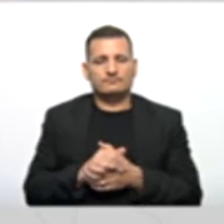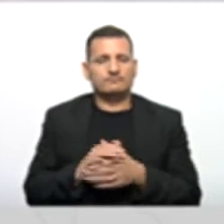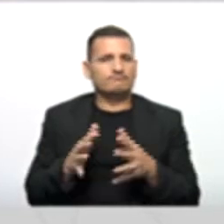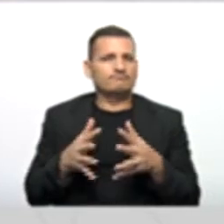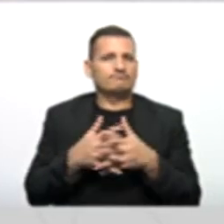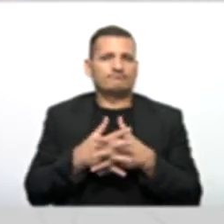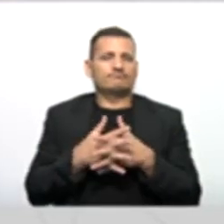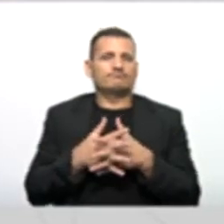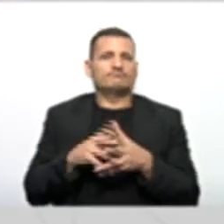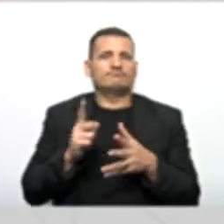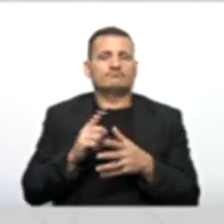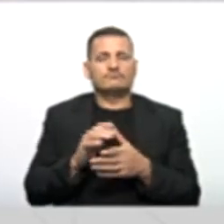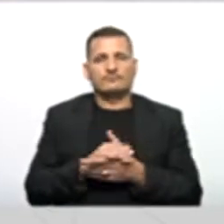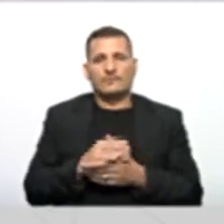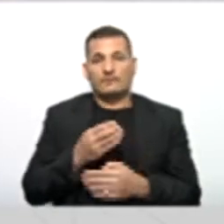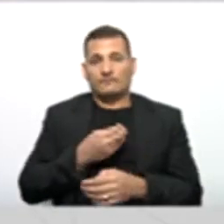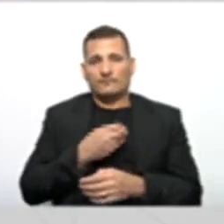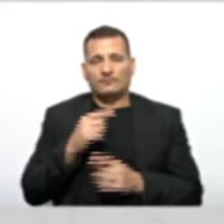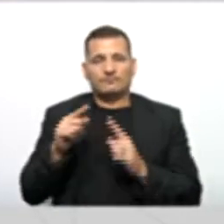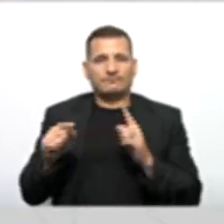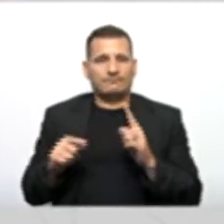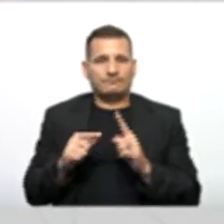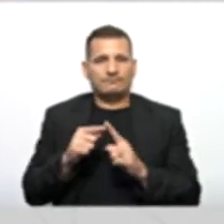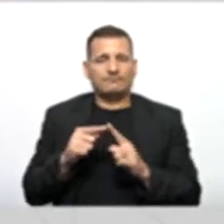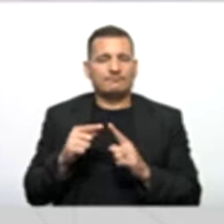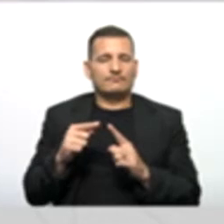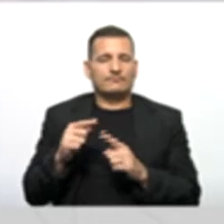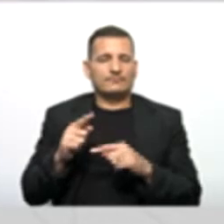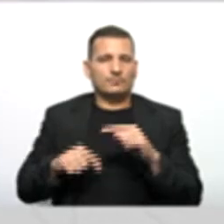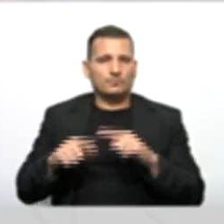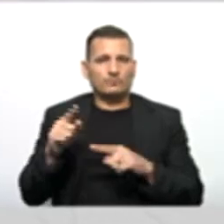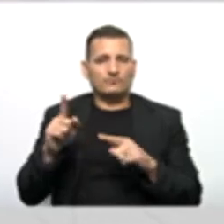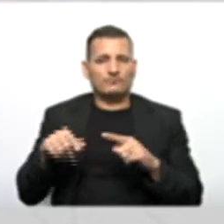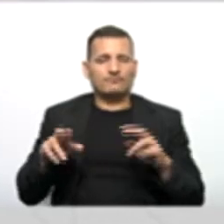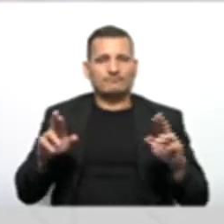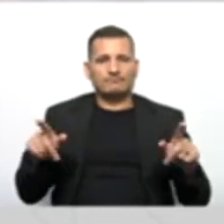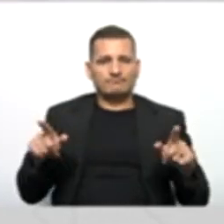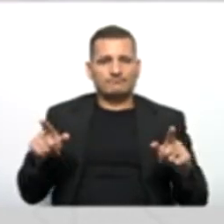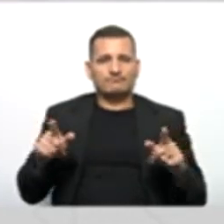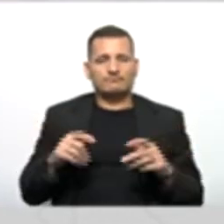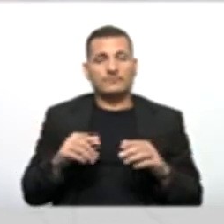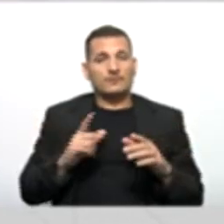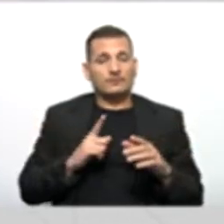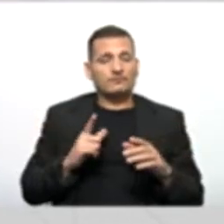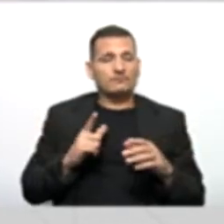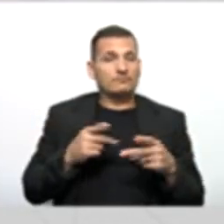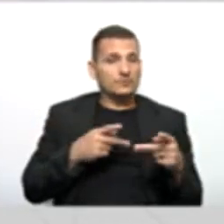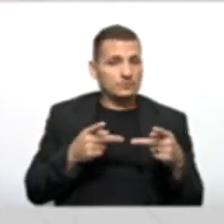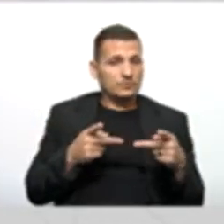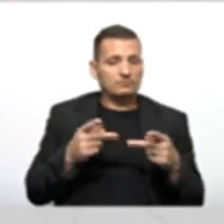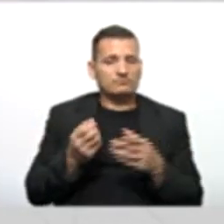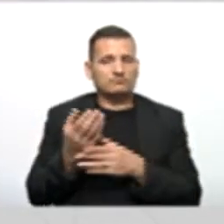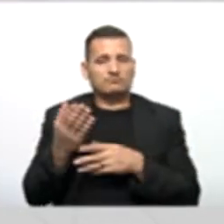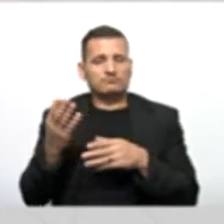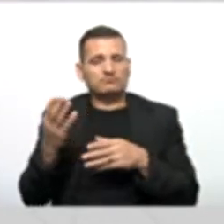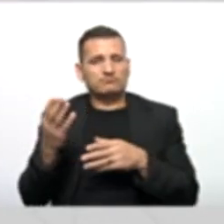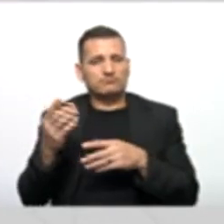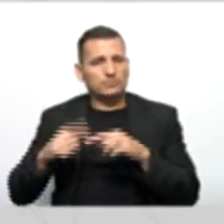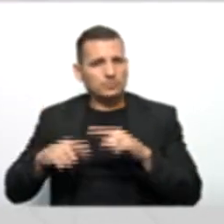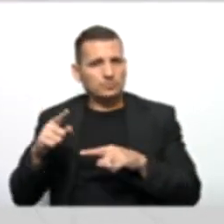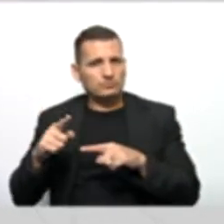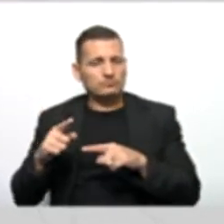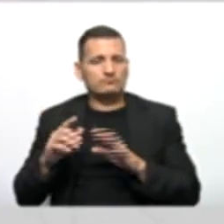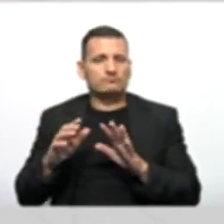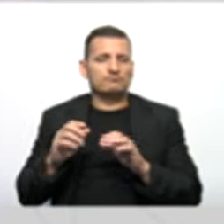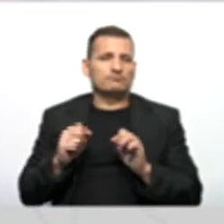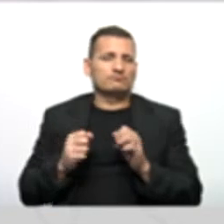confundir com o ciclo de vida de produtos. São coisas distintas, apesar de que a gente tem um projeto para criar um produto, ok? Além do produto, a gente